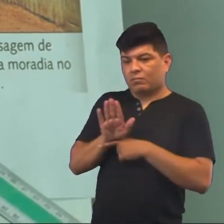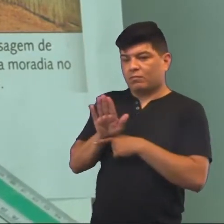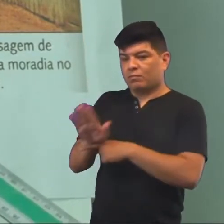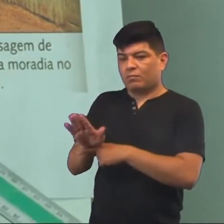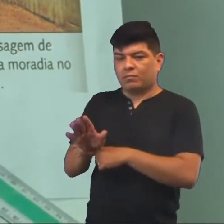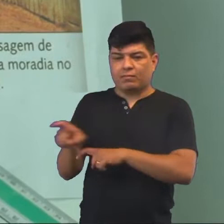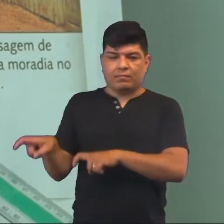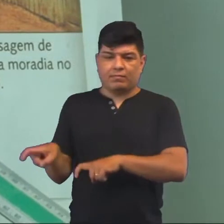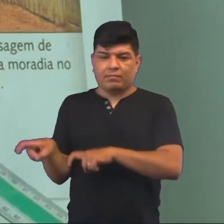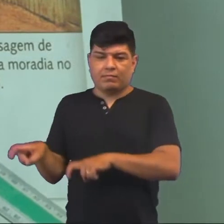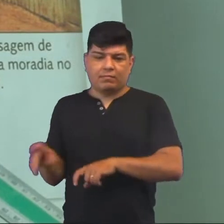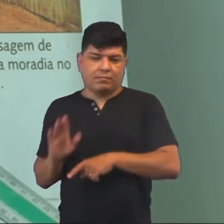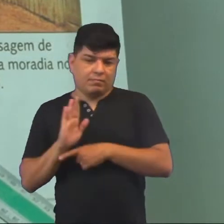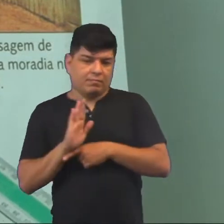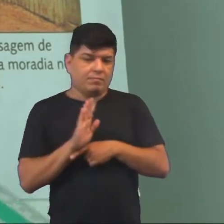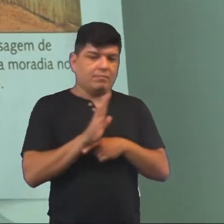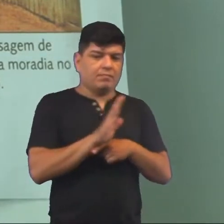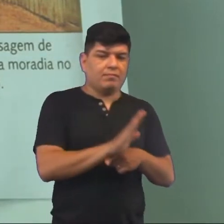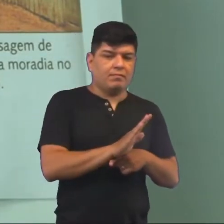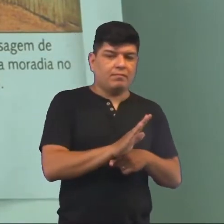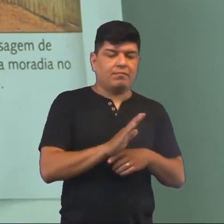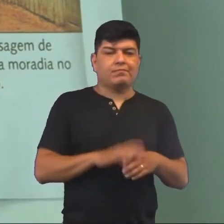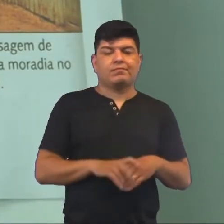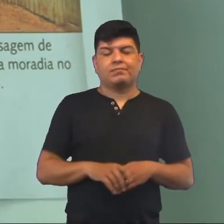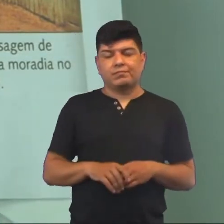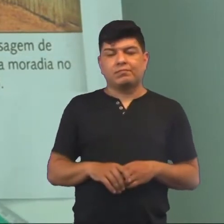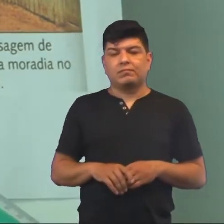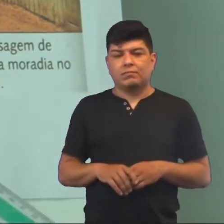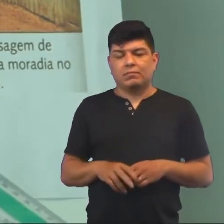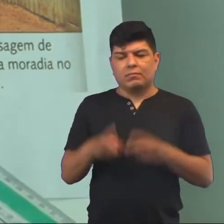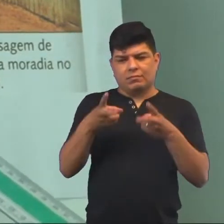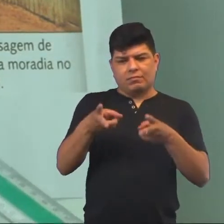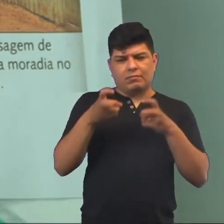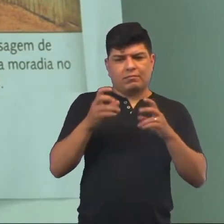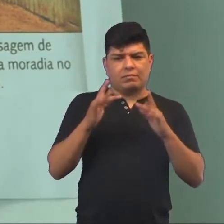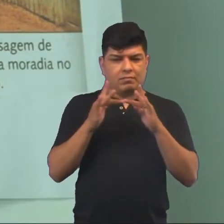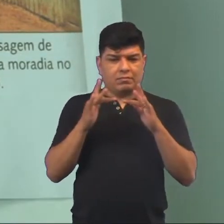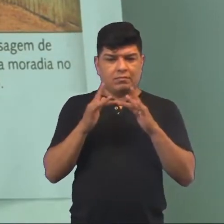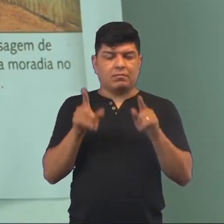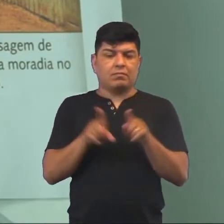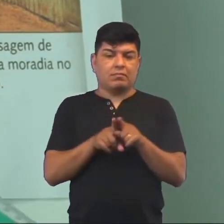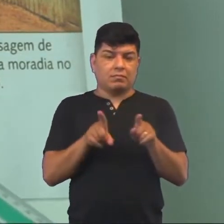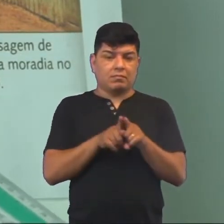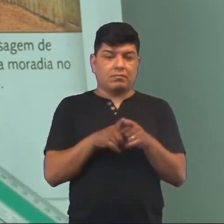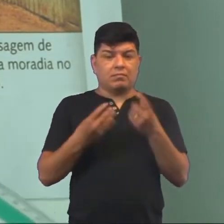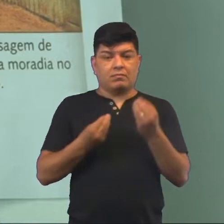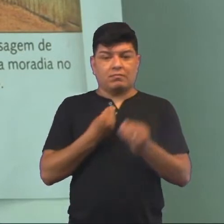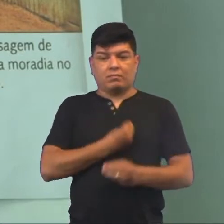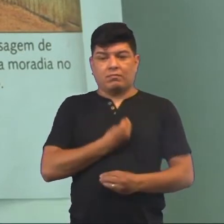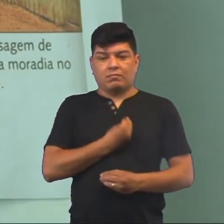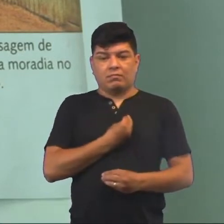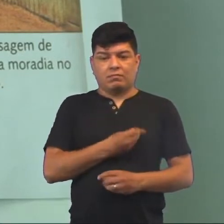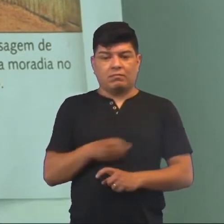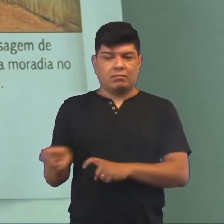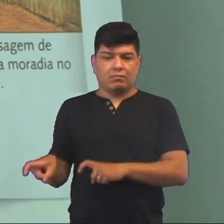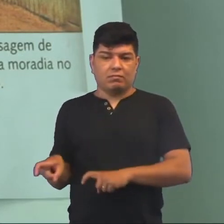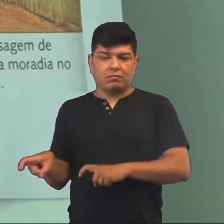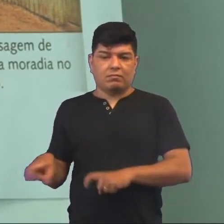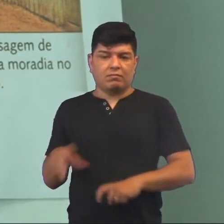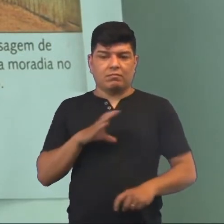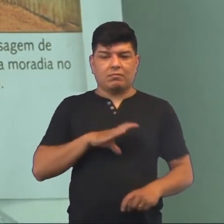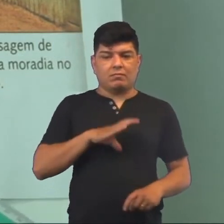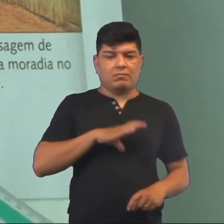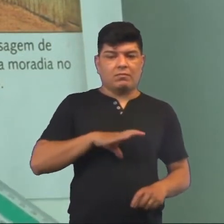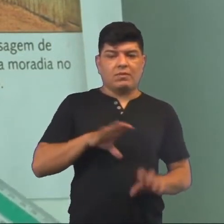entregam, porque um precisa do outro. Podemos perceber uma integração também entre os modos de vida rural e